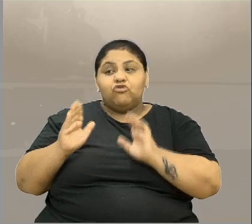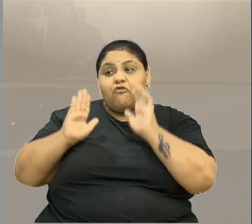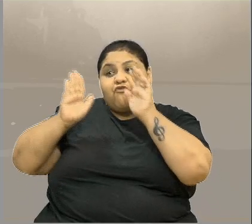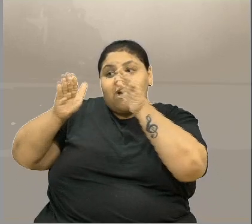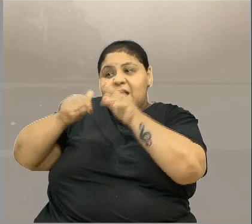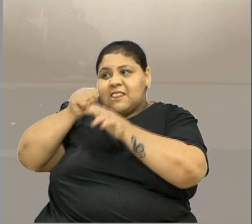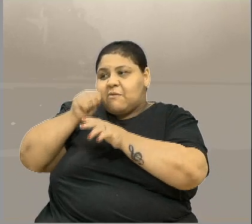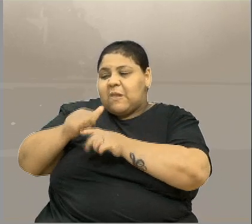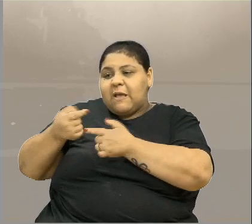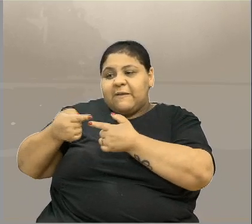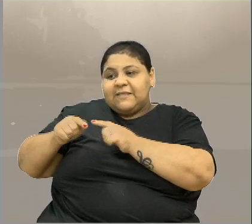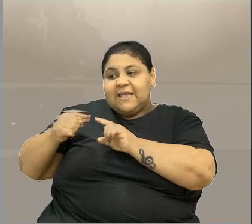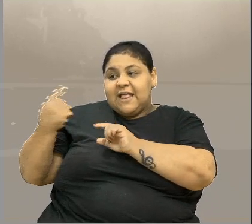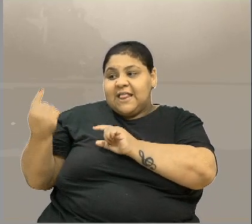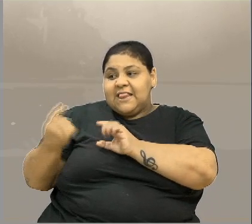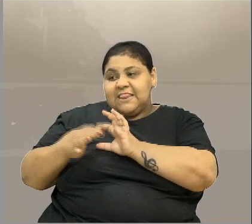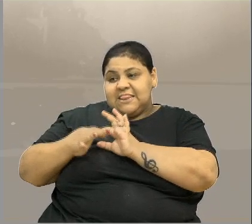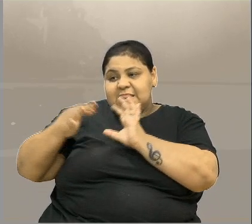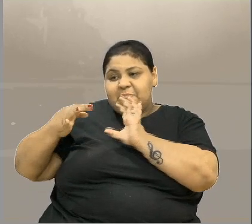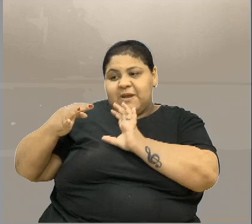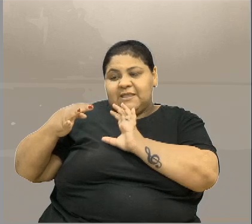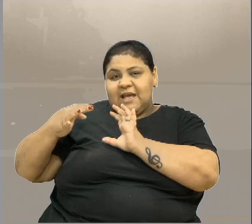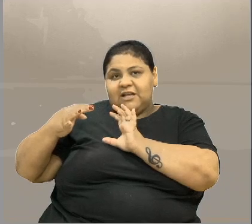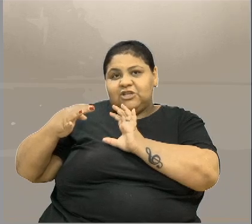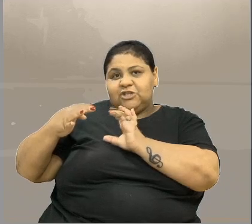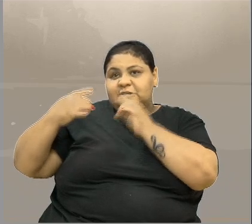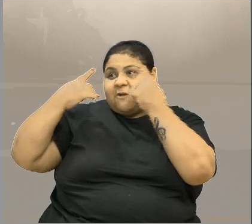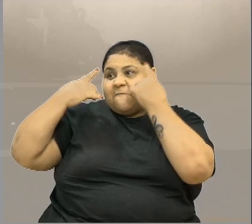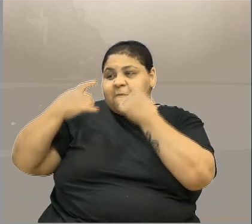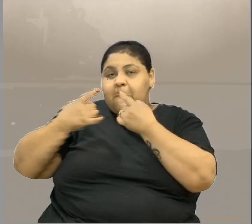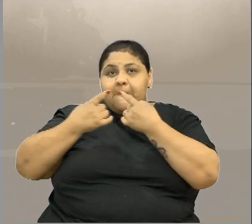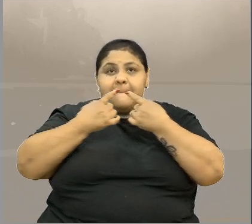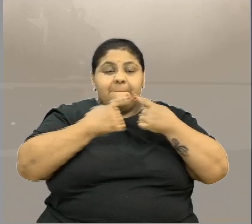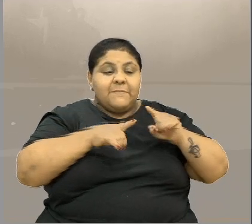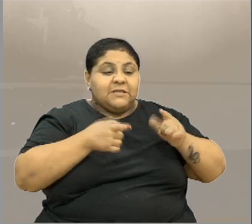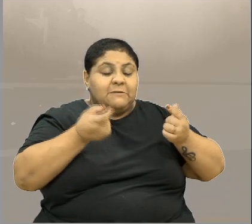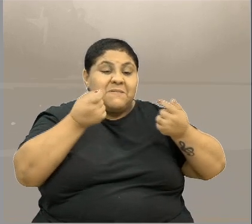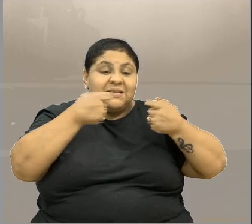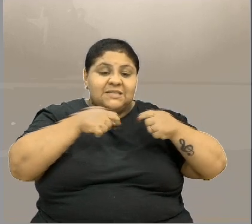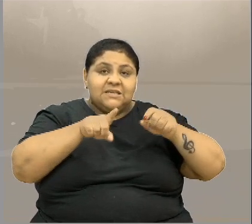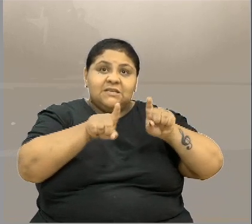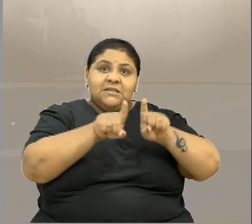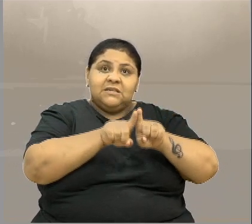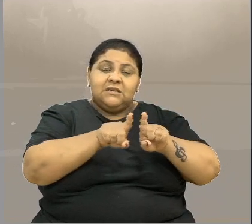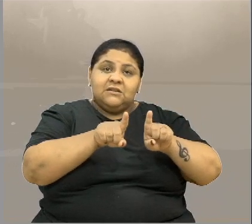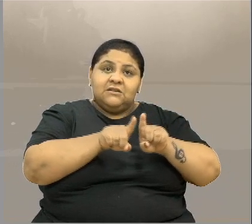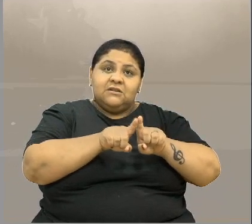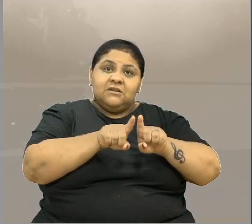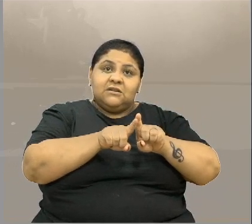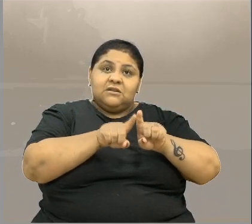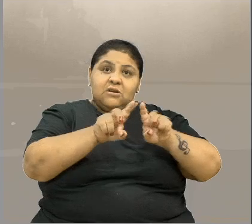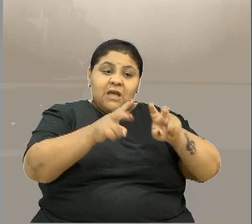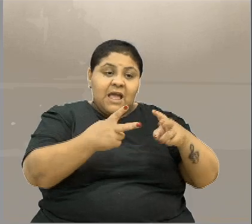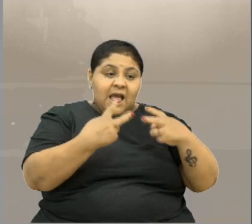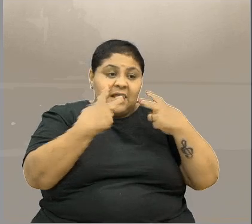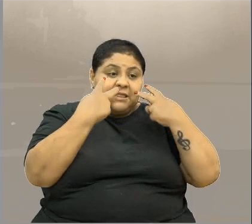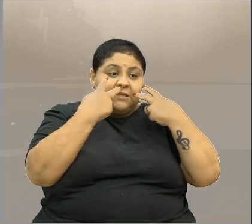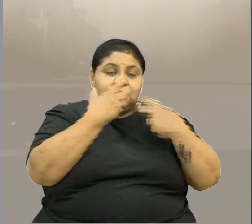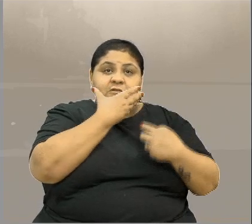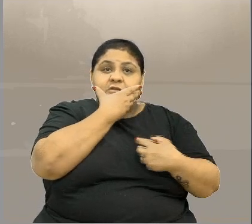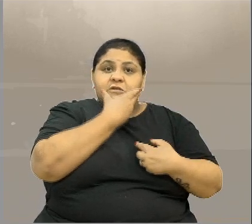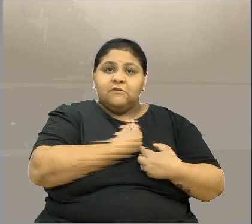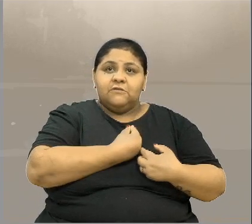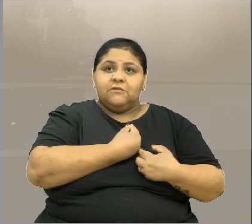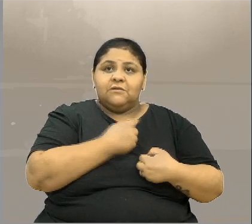para que ela tenha autonomia, para que ela quebre o ciclo da violência, mas a gente precisa, né, dar atenção para esse homem, né, fazer com